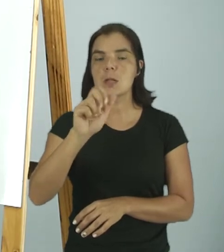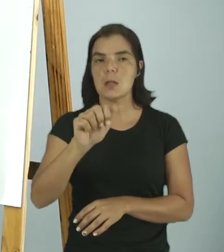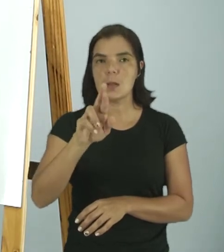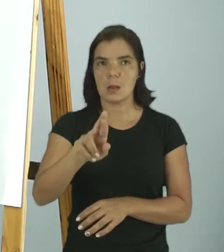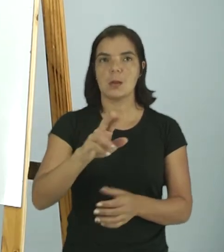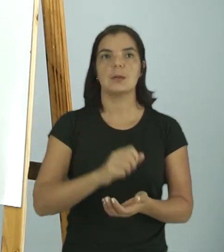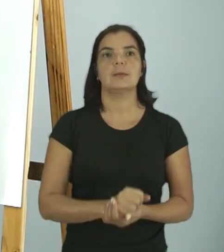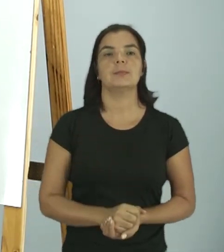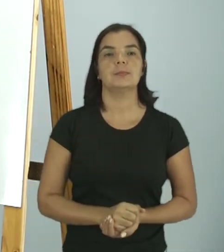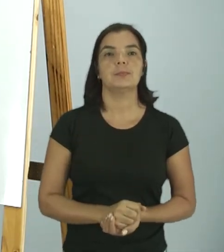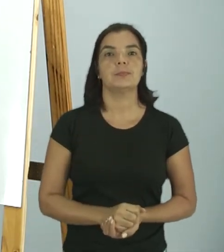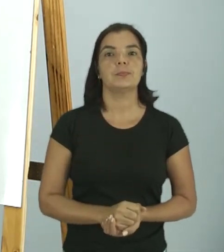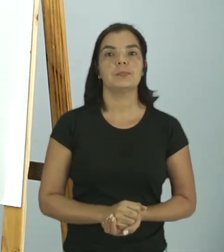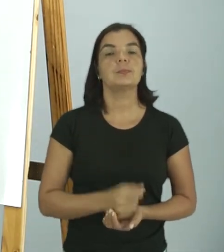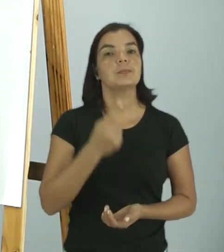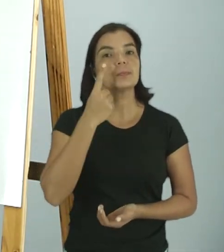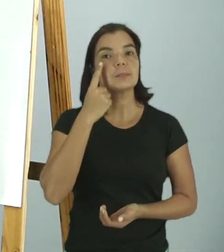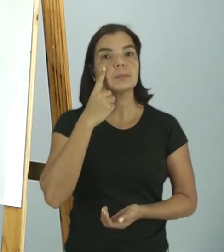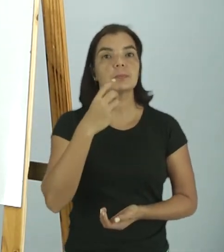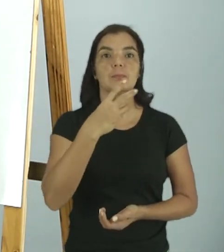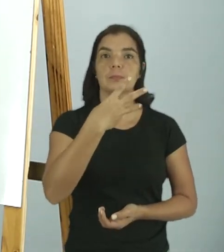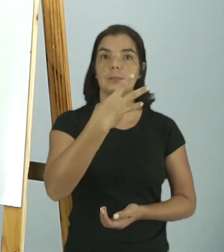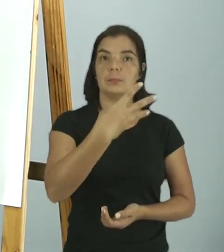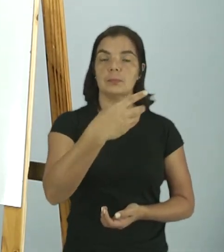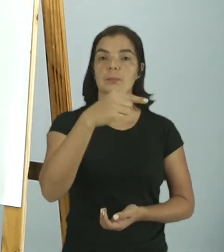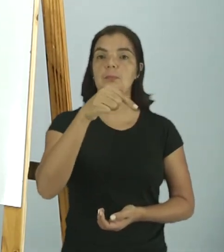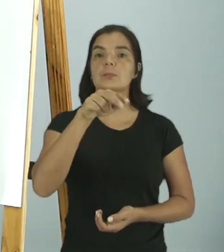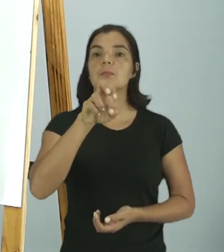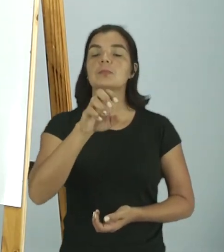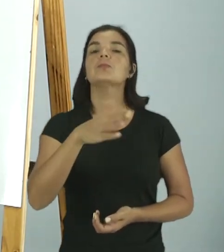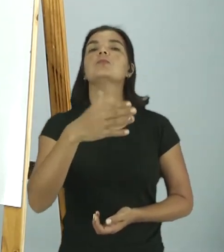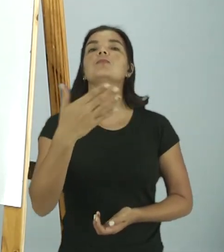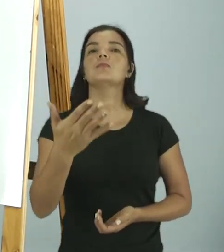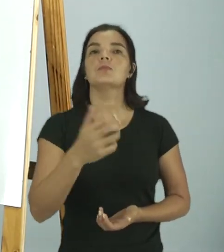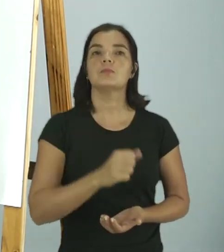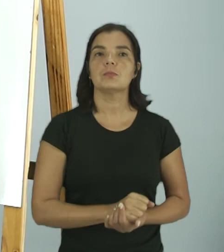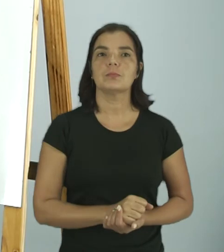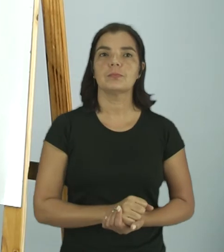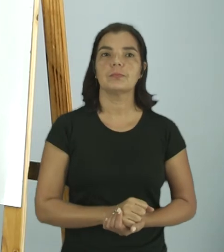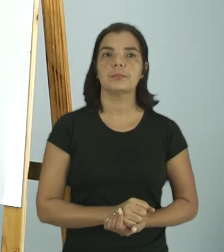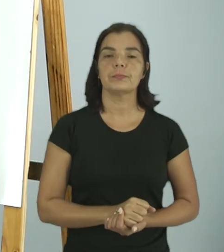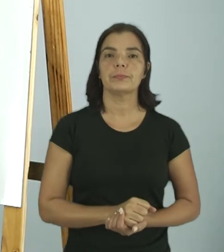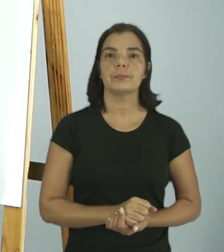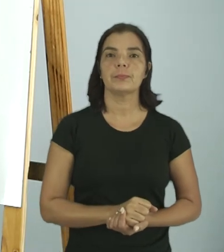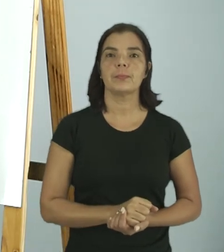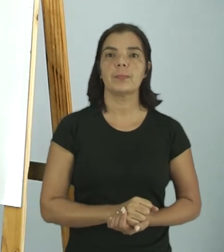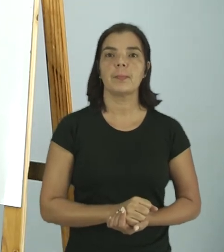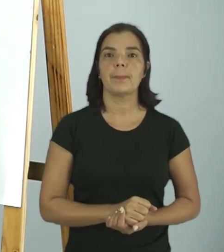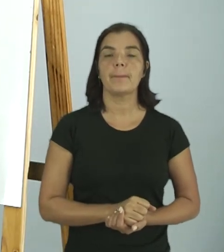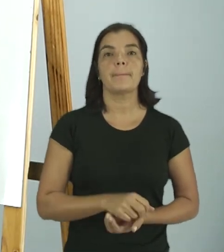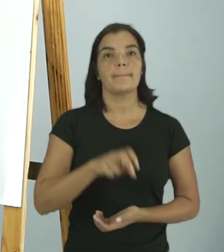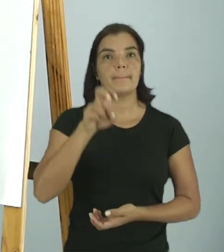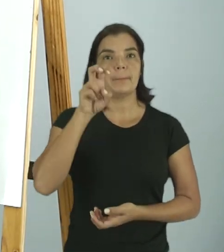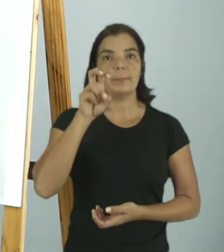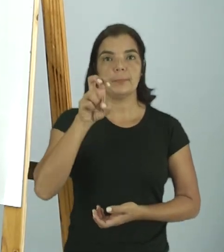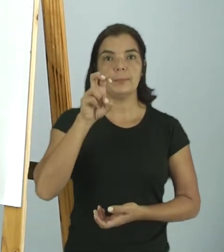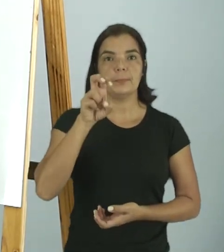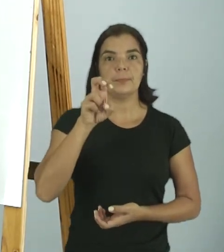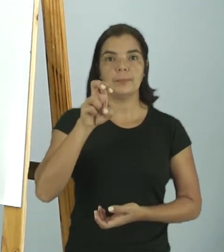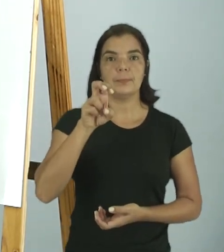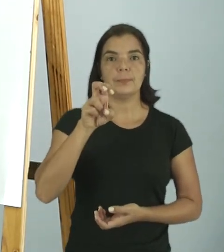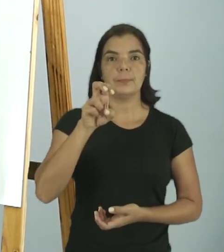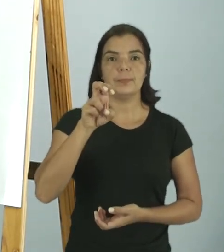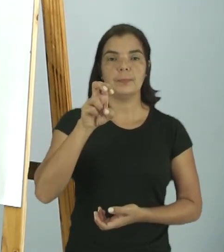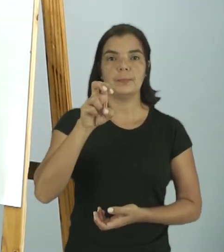unidade nas unidades 375 Qual é a unidade olá uh 5